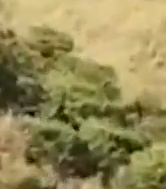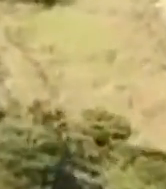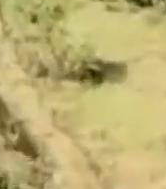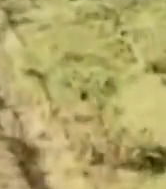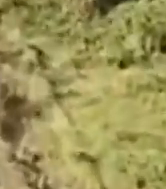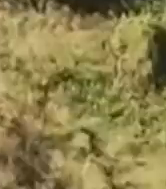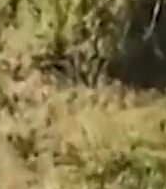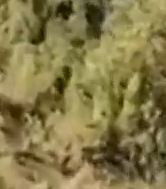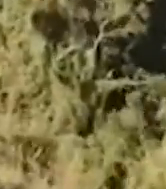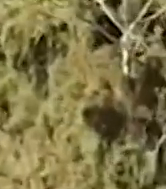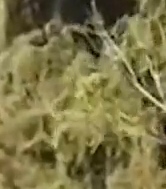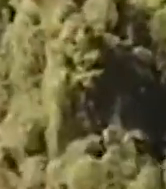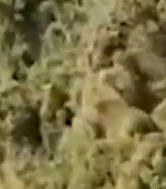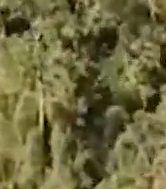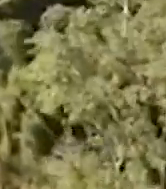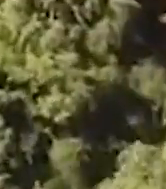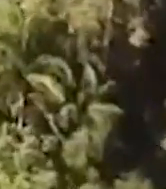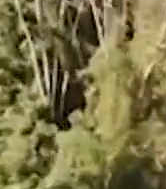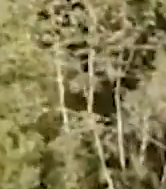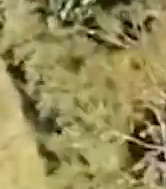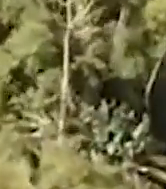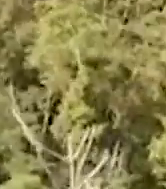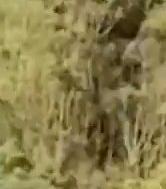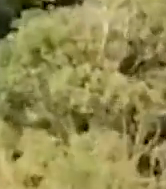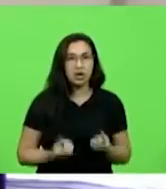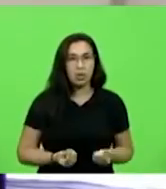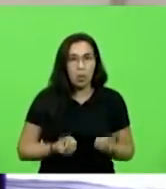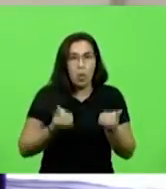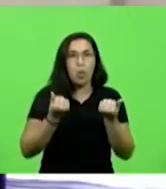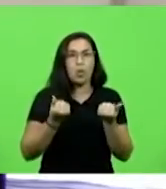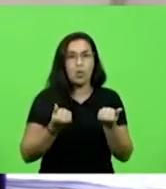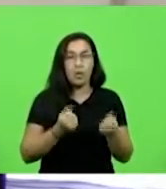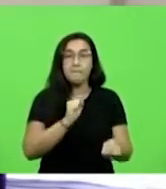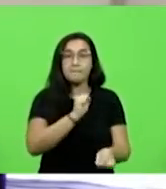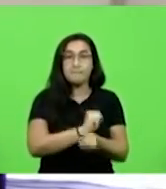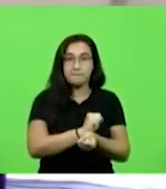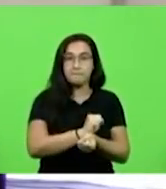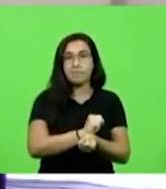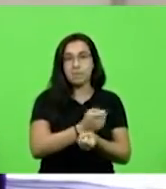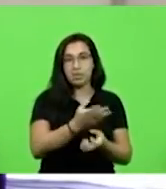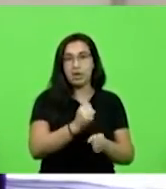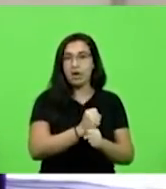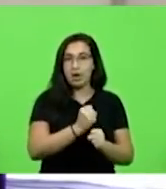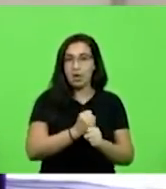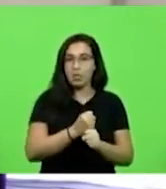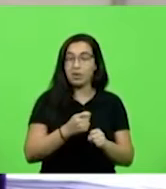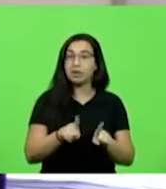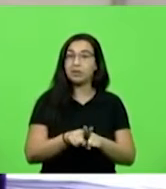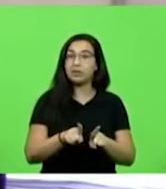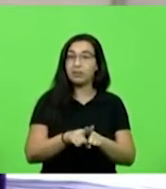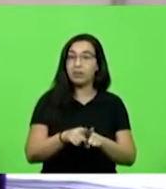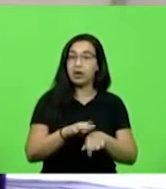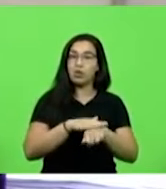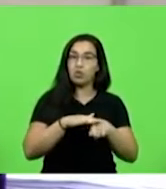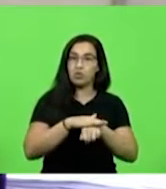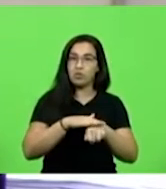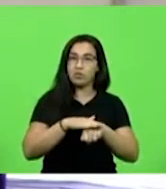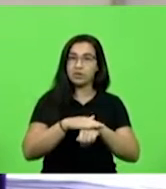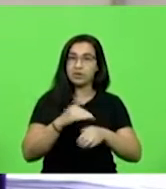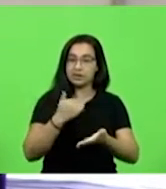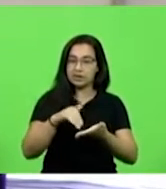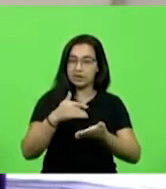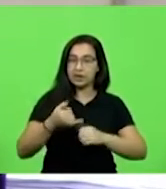há 2 anos por questões jurídicas e burocráticas. Conversei ontem também com o secretário de